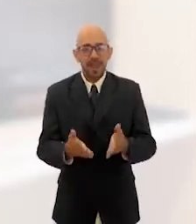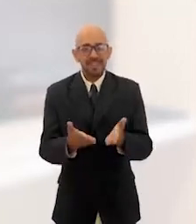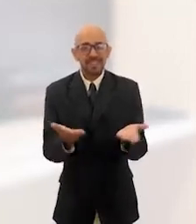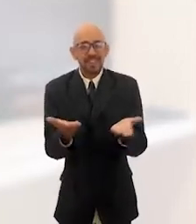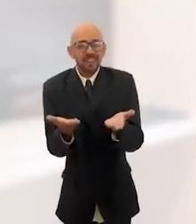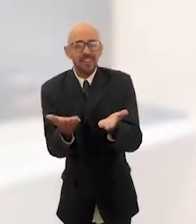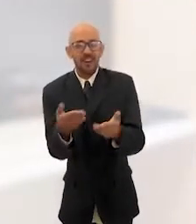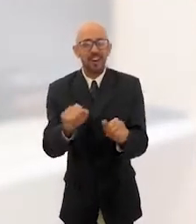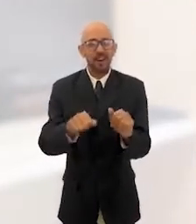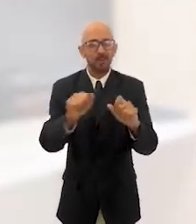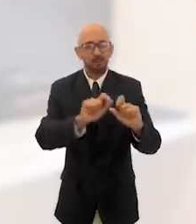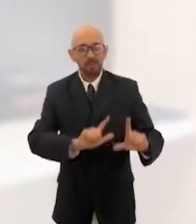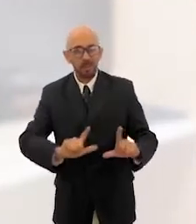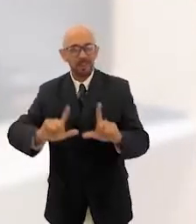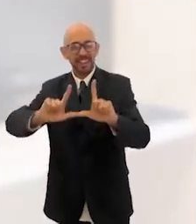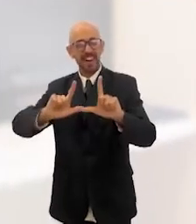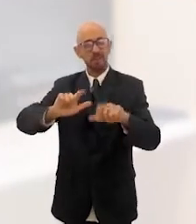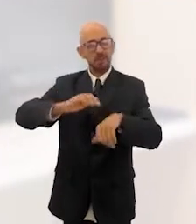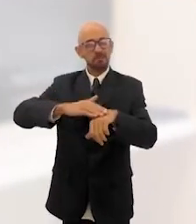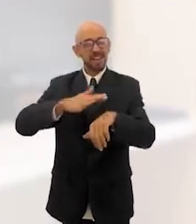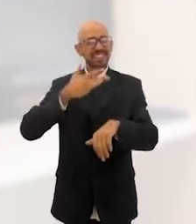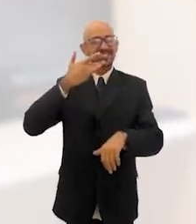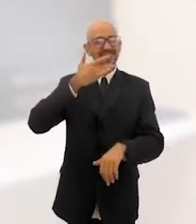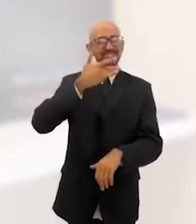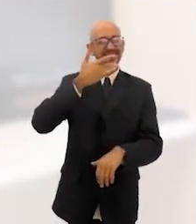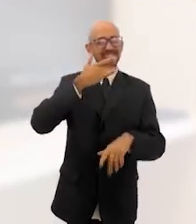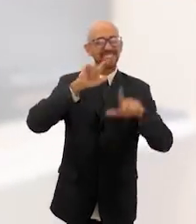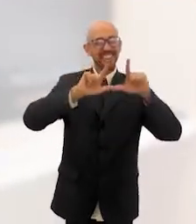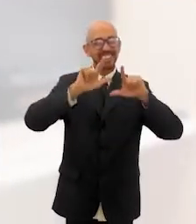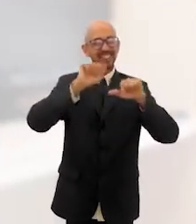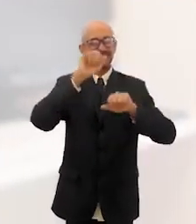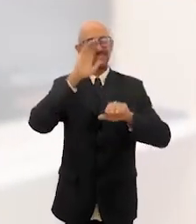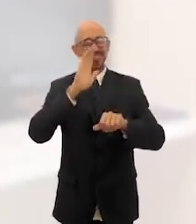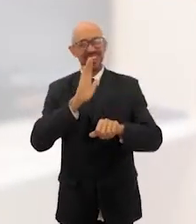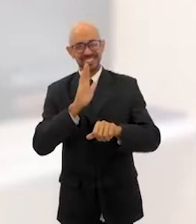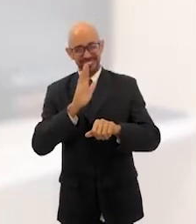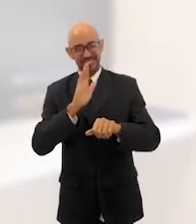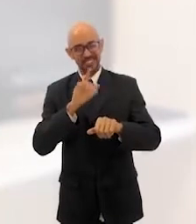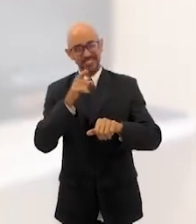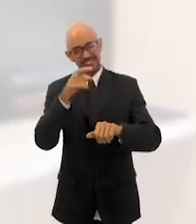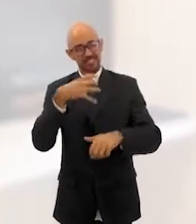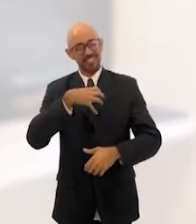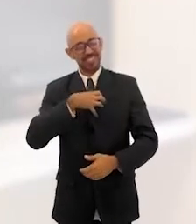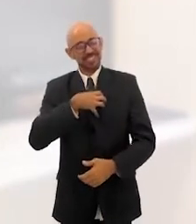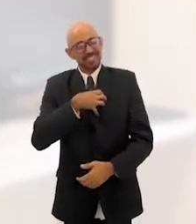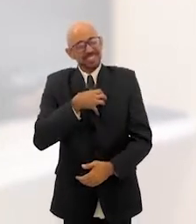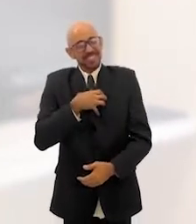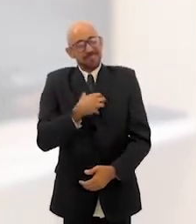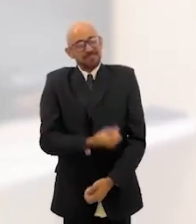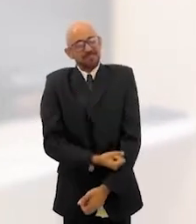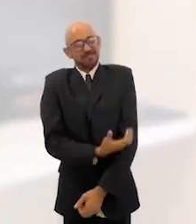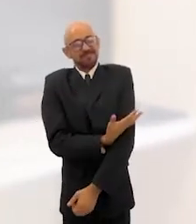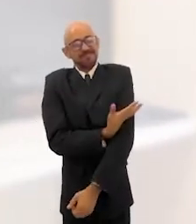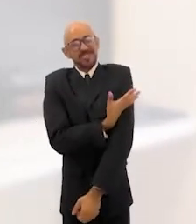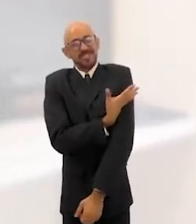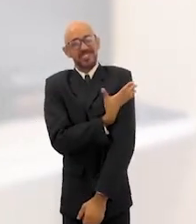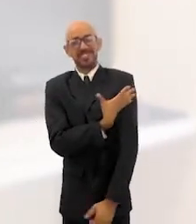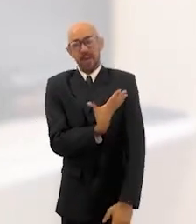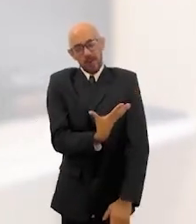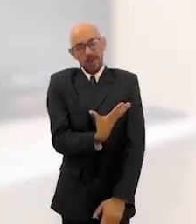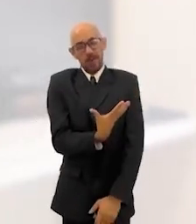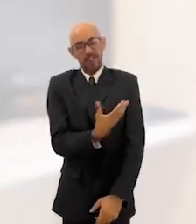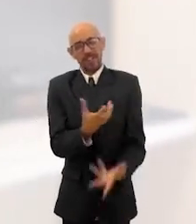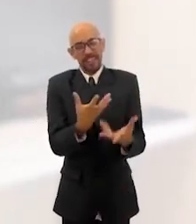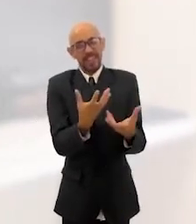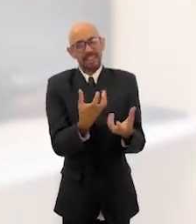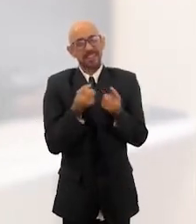Está começando agora o programa mais gostosinho da televisão brasileira. Você vai se inspirar, se